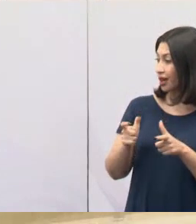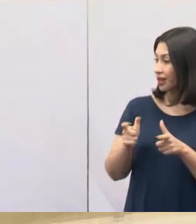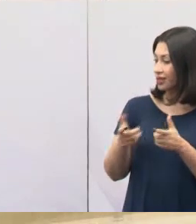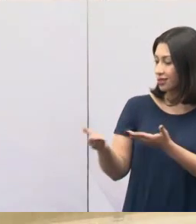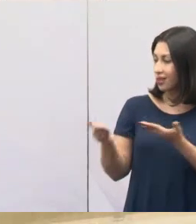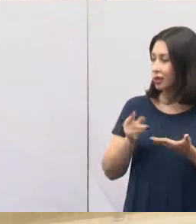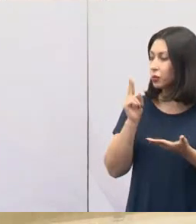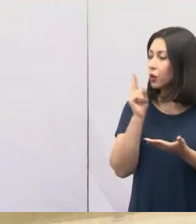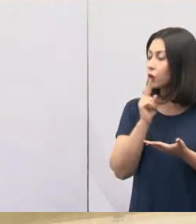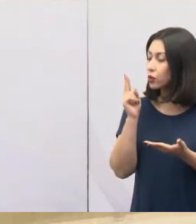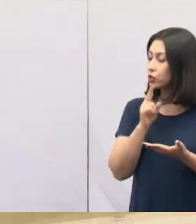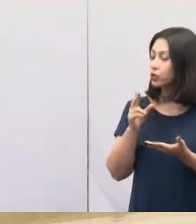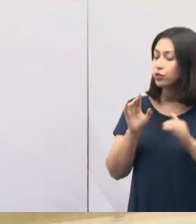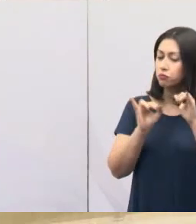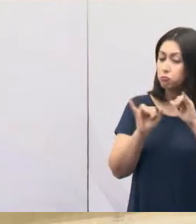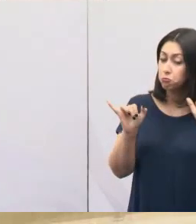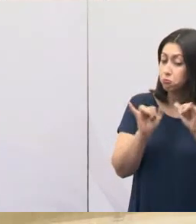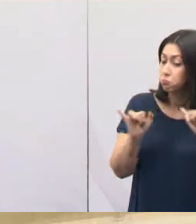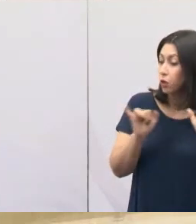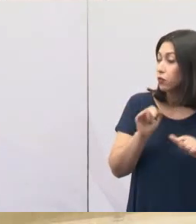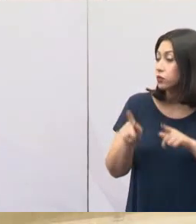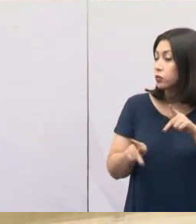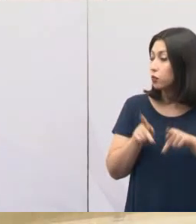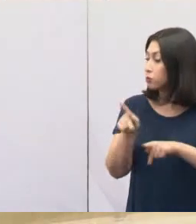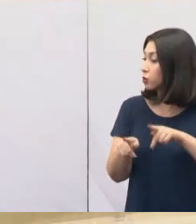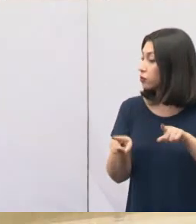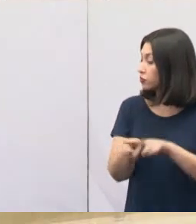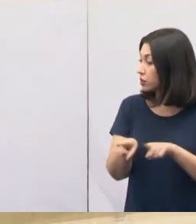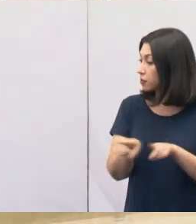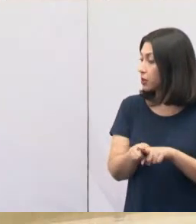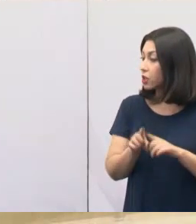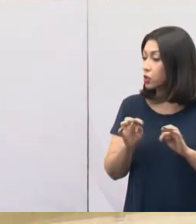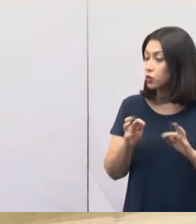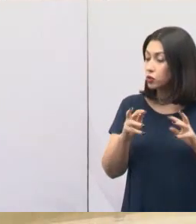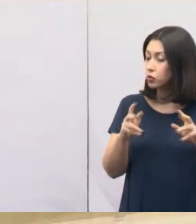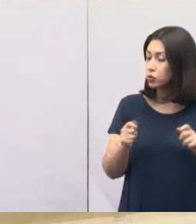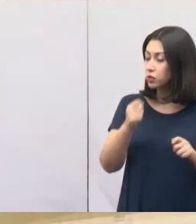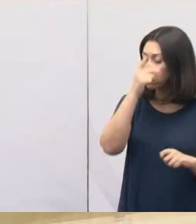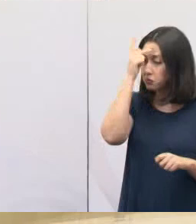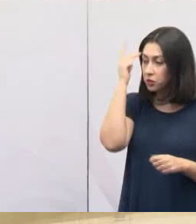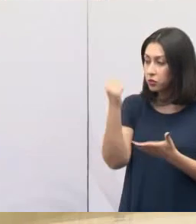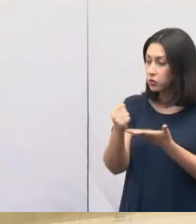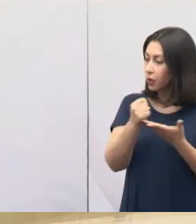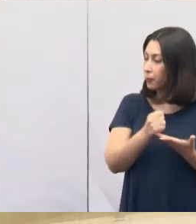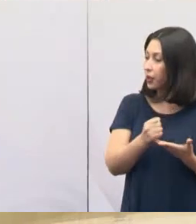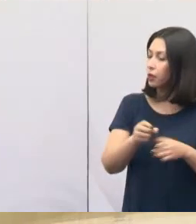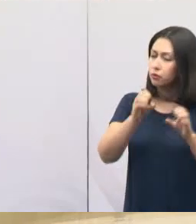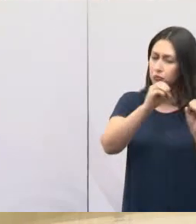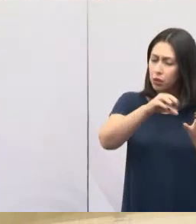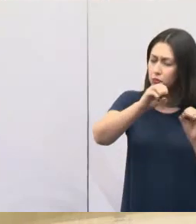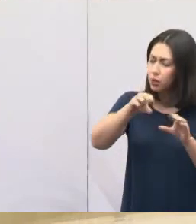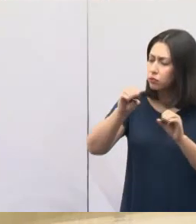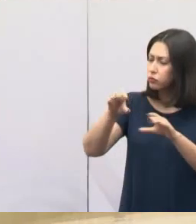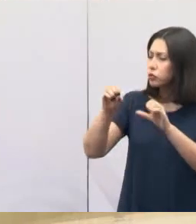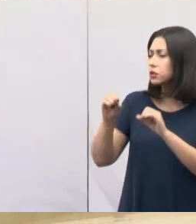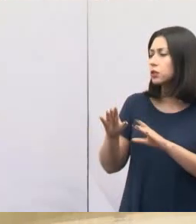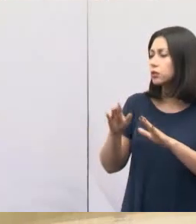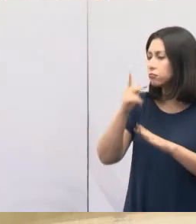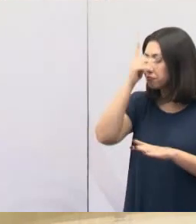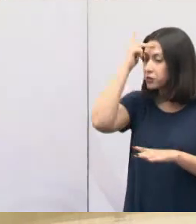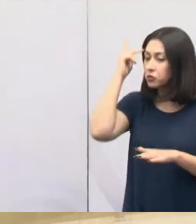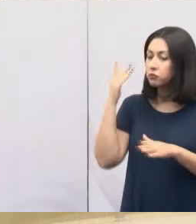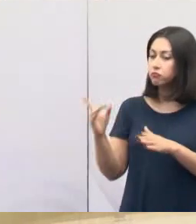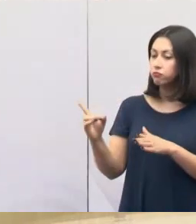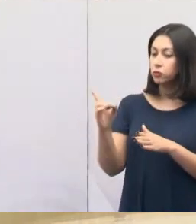a conscientização não somente da população, mas também dos colaboradores com a educação continuada. Aos munícipes que